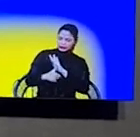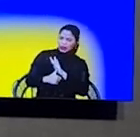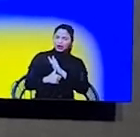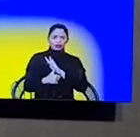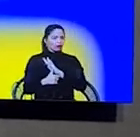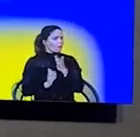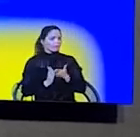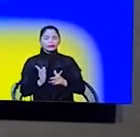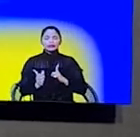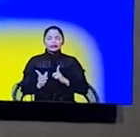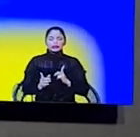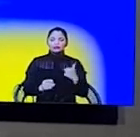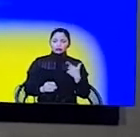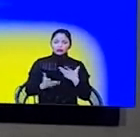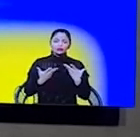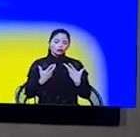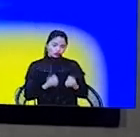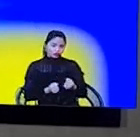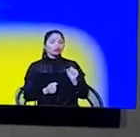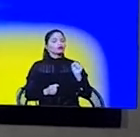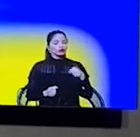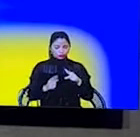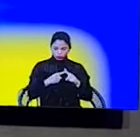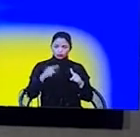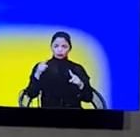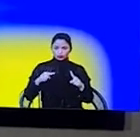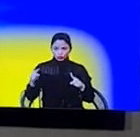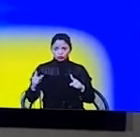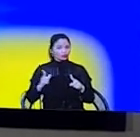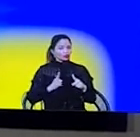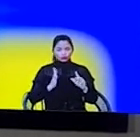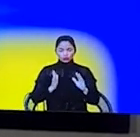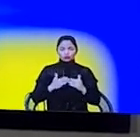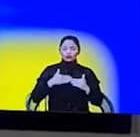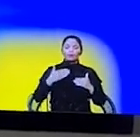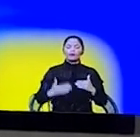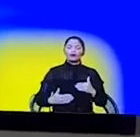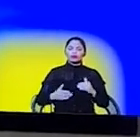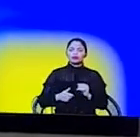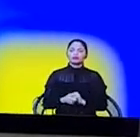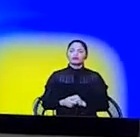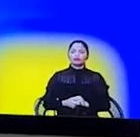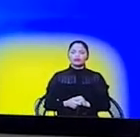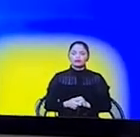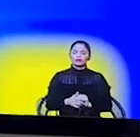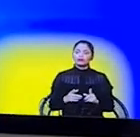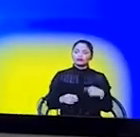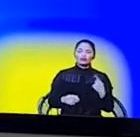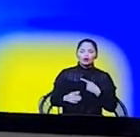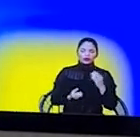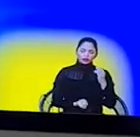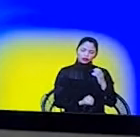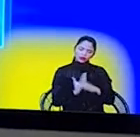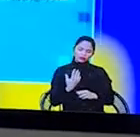passar, nós vamos considerar sim o seu indicador, caso você não siga essa próxima etapa. Pode passar mais um, por favor. Nós desenvolvemos,